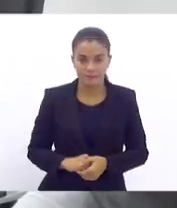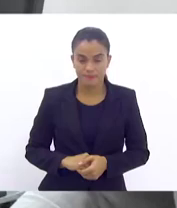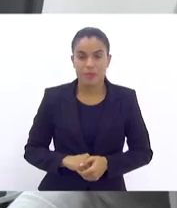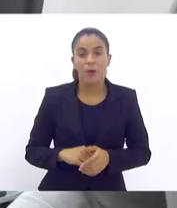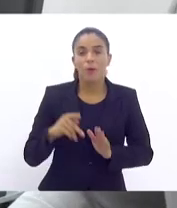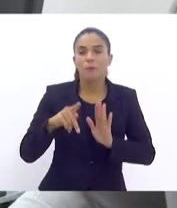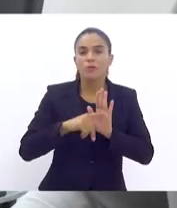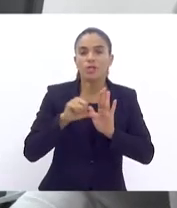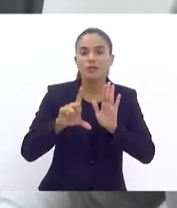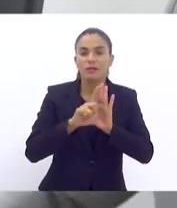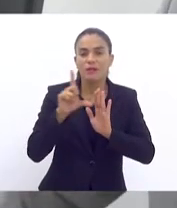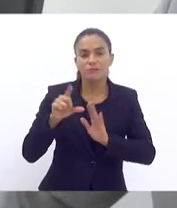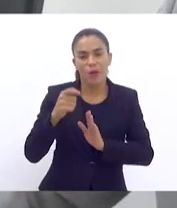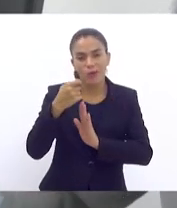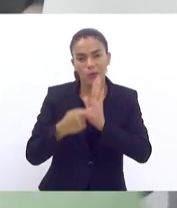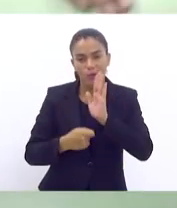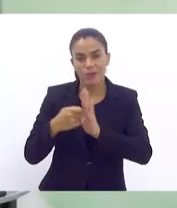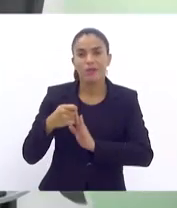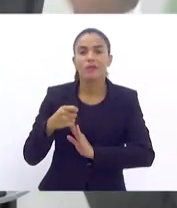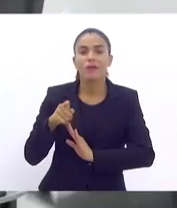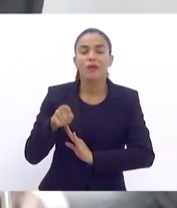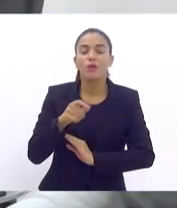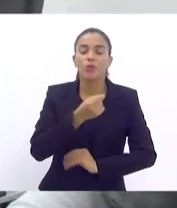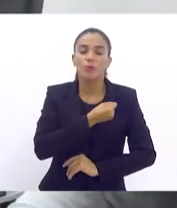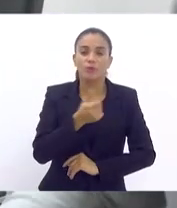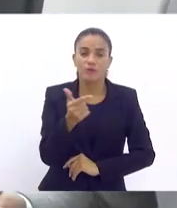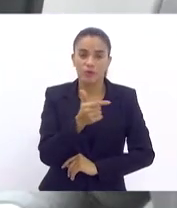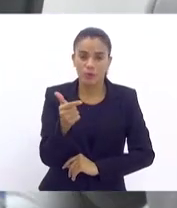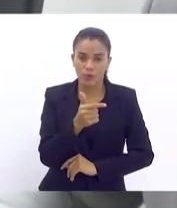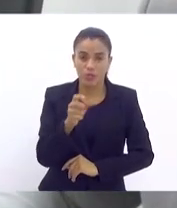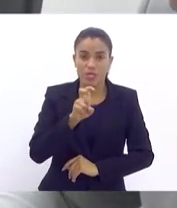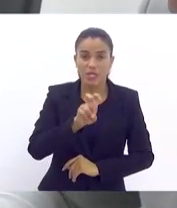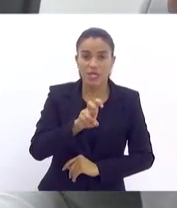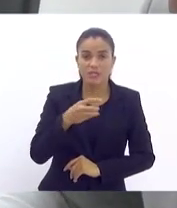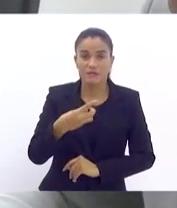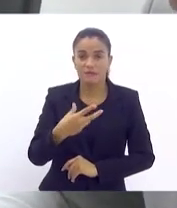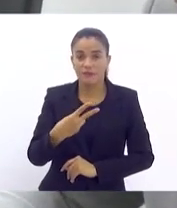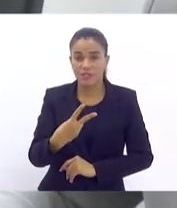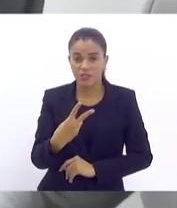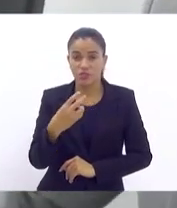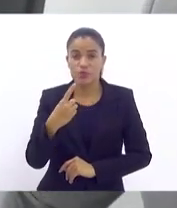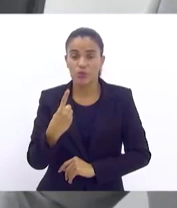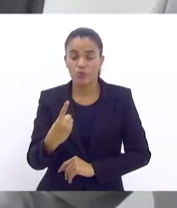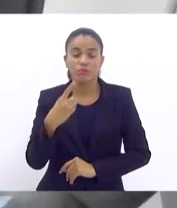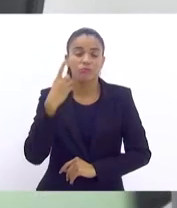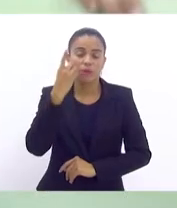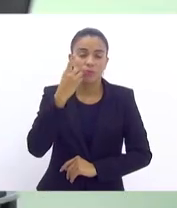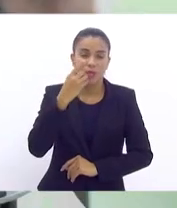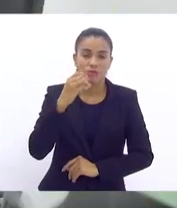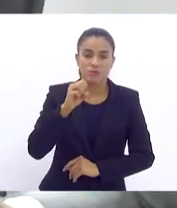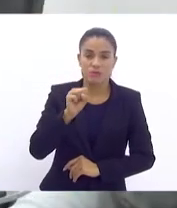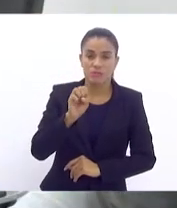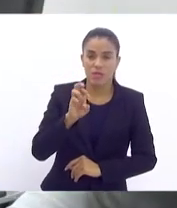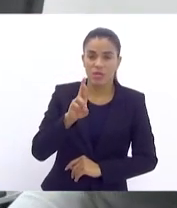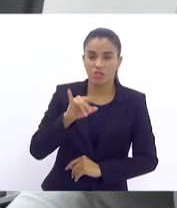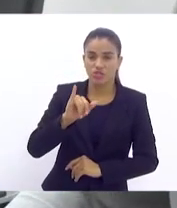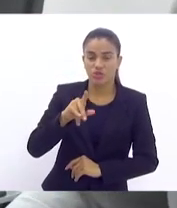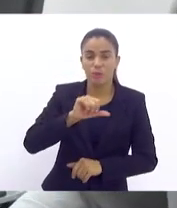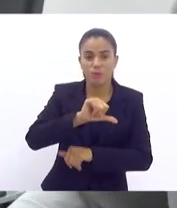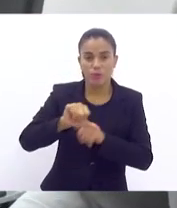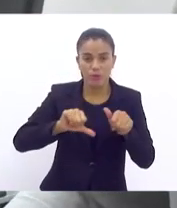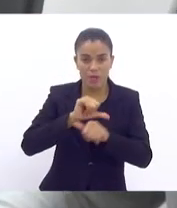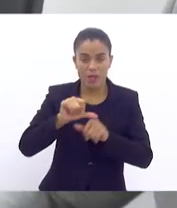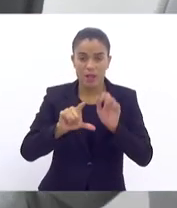projeto de lei de autoria do deputado é o 22 da pauta é os 521 de 23 de autoria do deputado Dr Serginho que modifica a lei